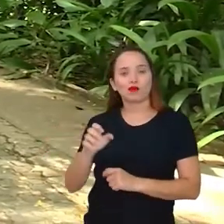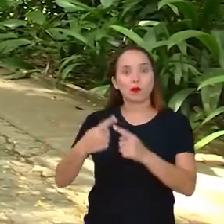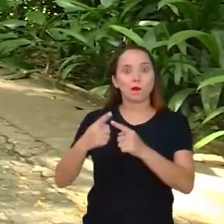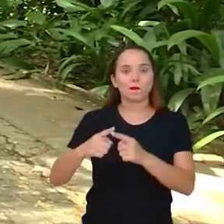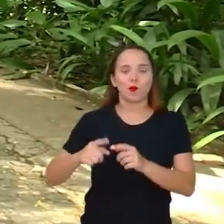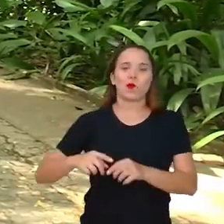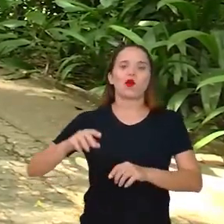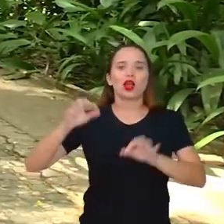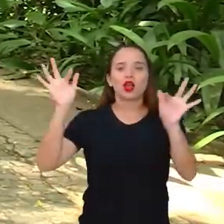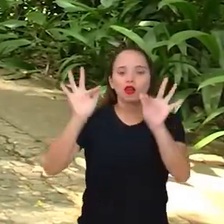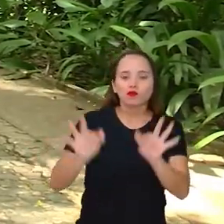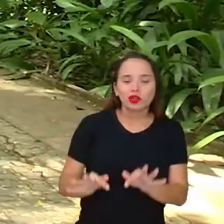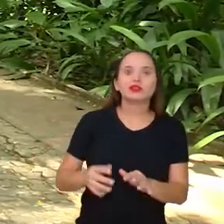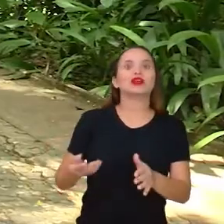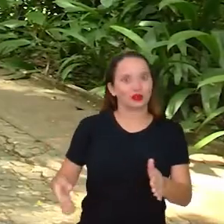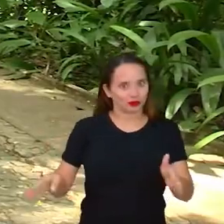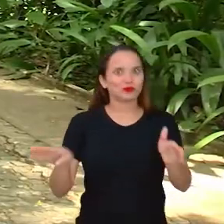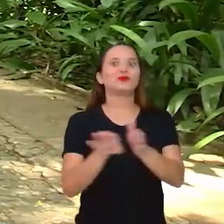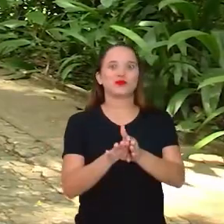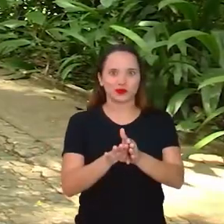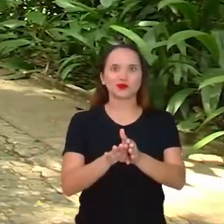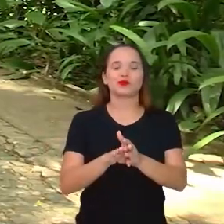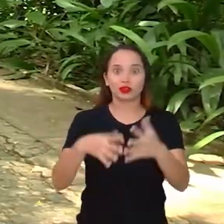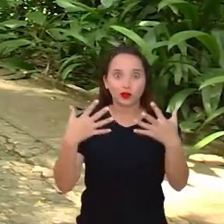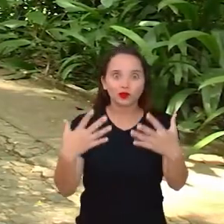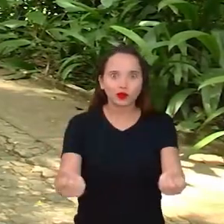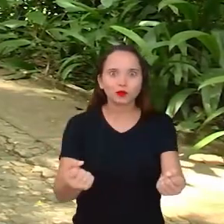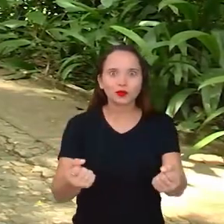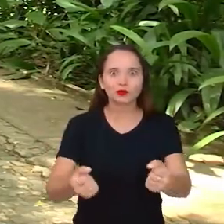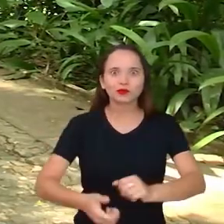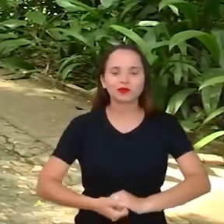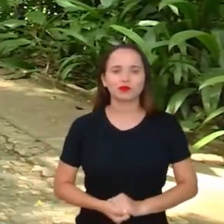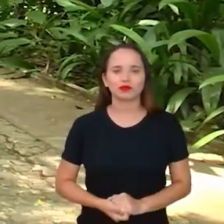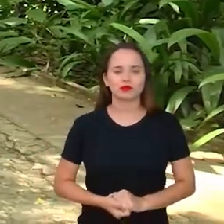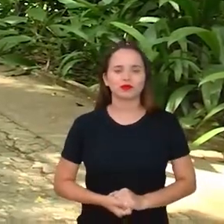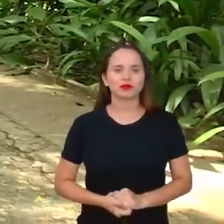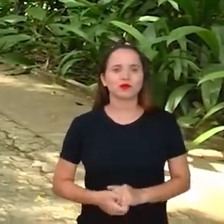que a felicidade apareça Tá certo então vamos lá